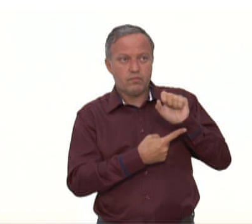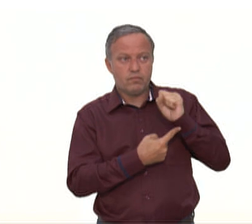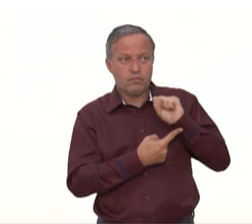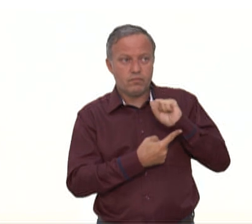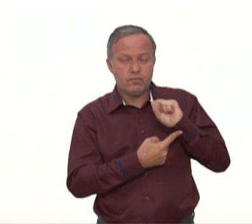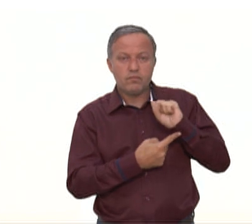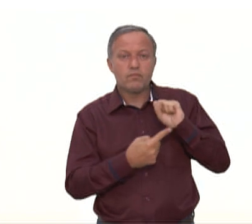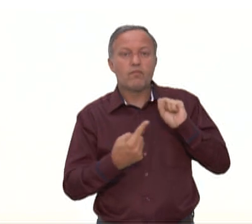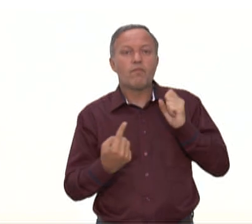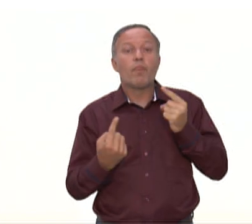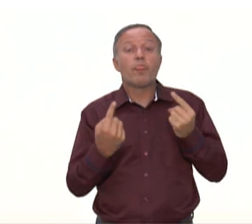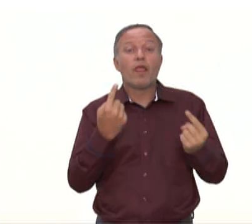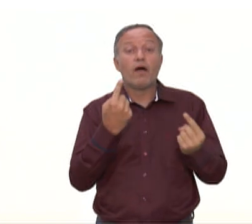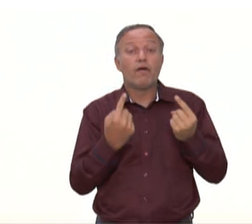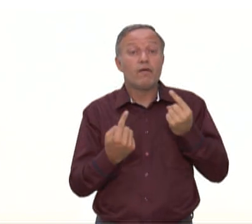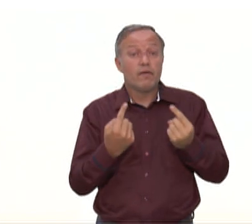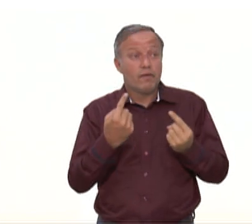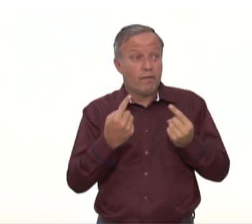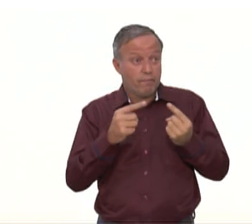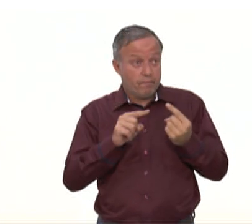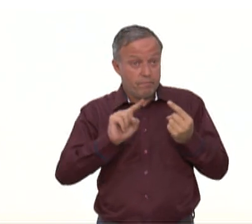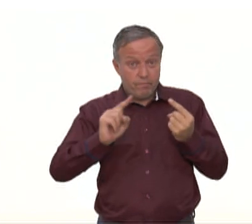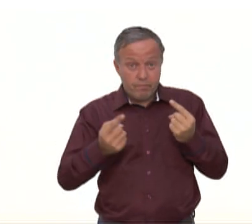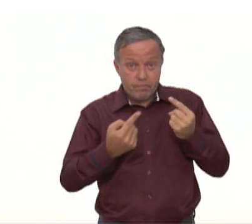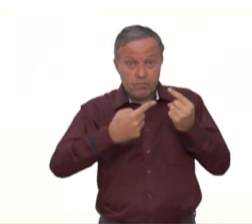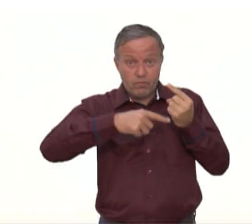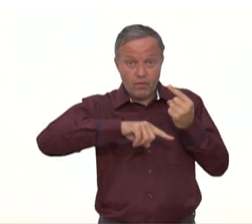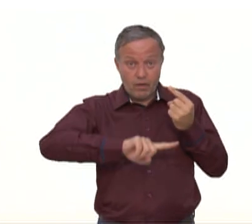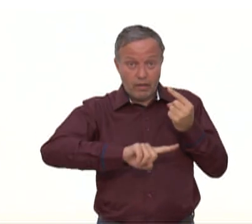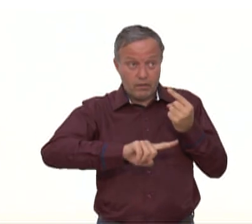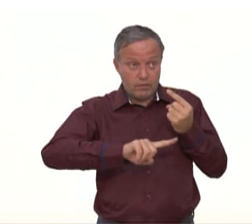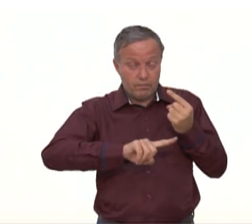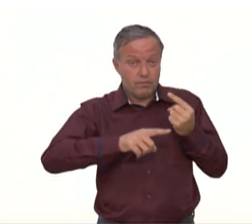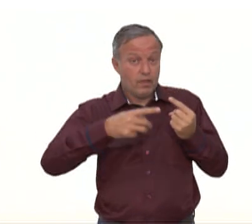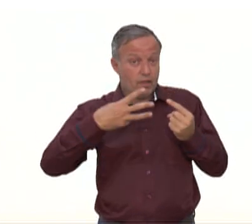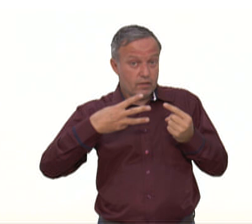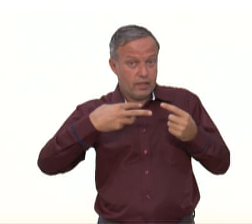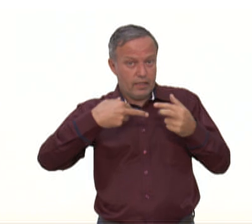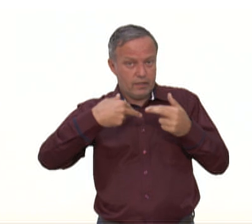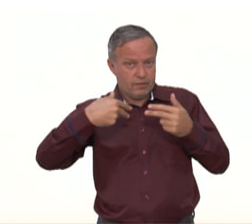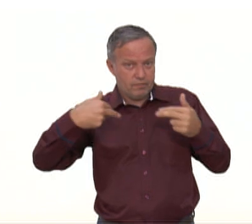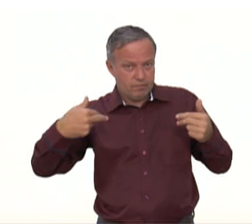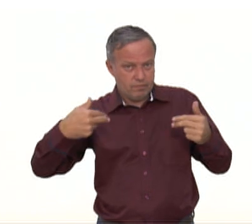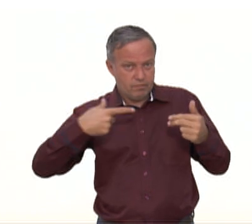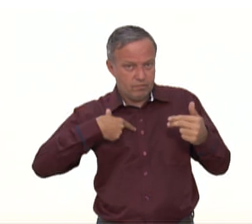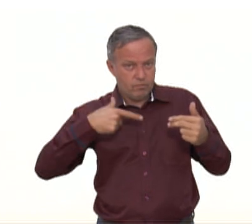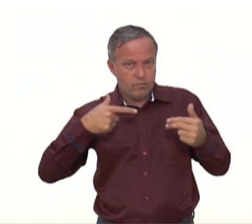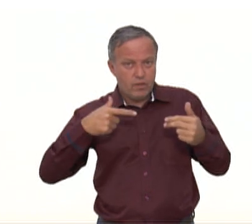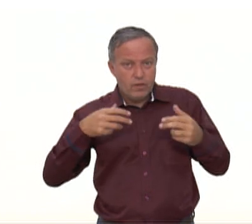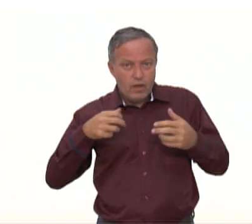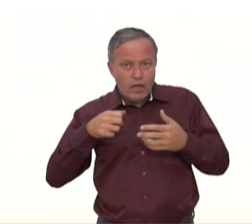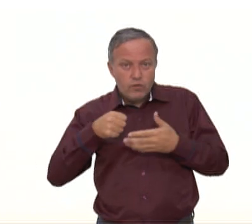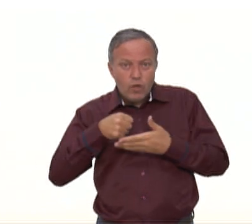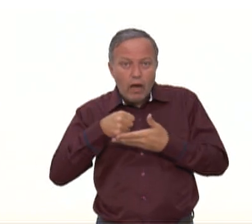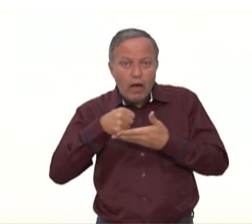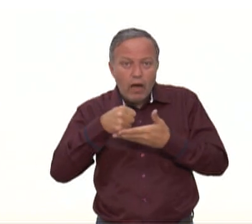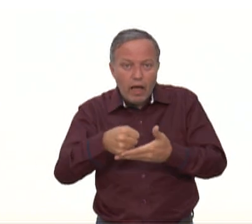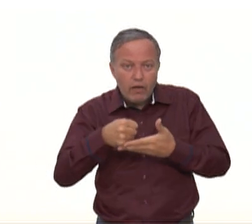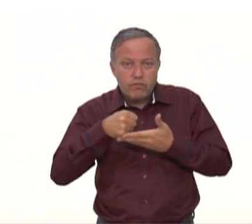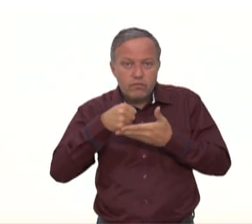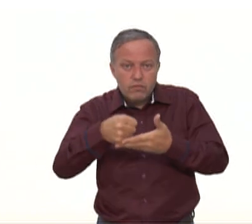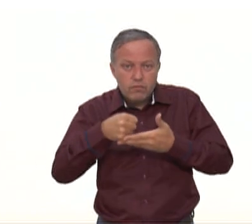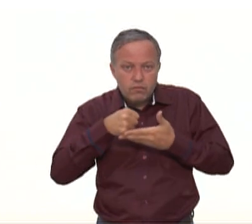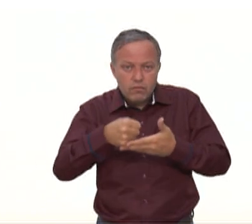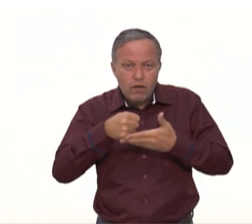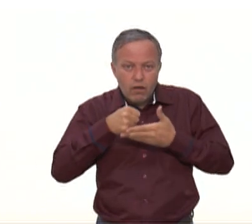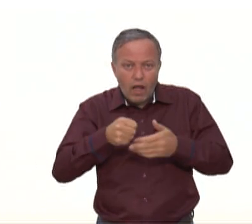Assinale a alternativa abaixo na qual os 3 materiais citados são bons condutores. Então vou dar um tempinho